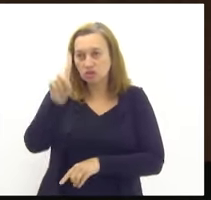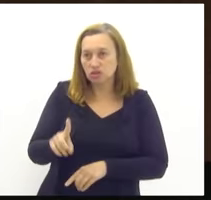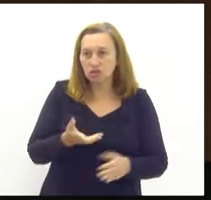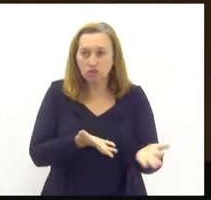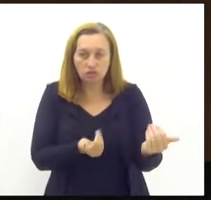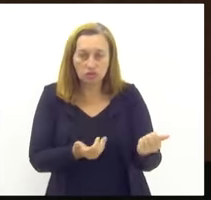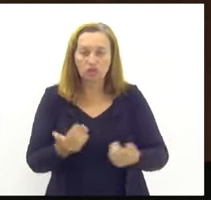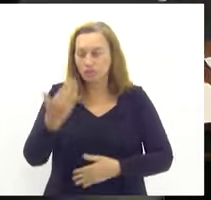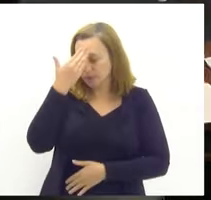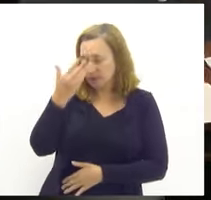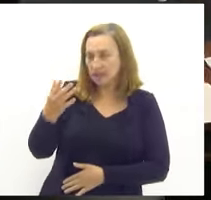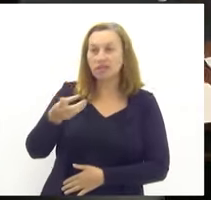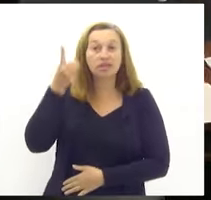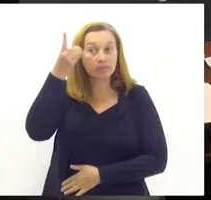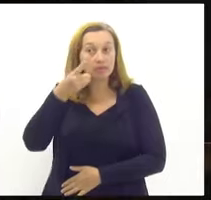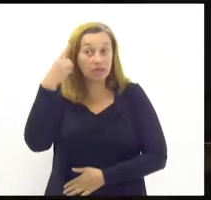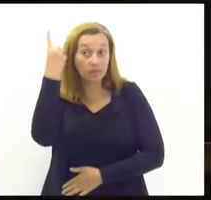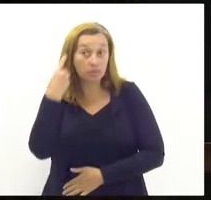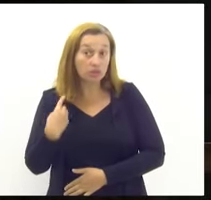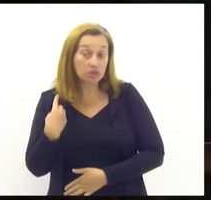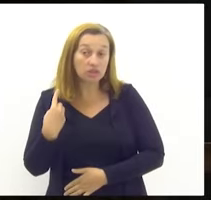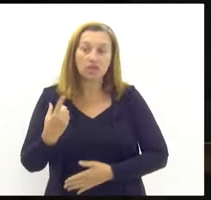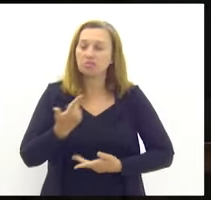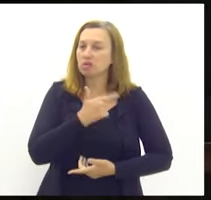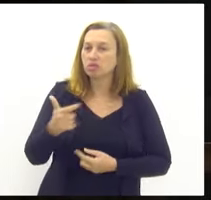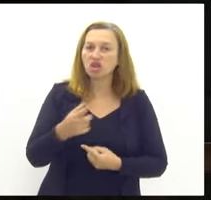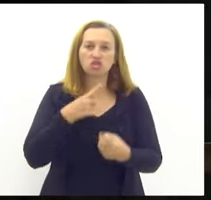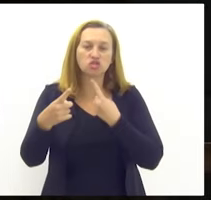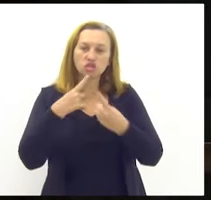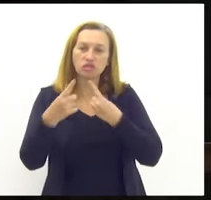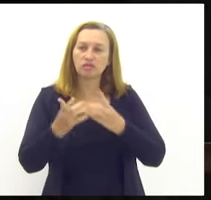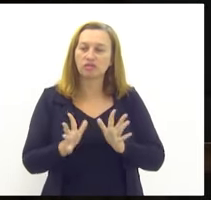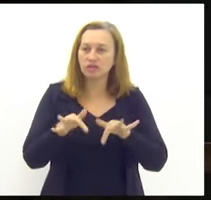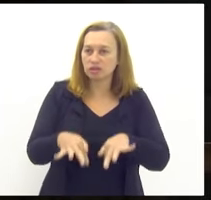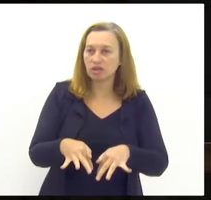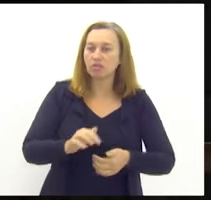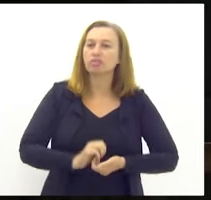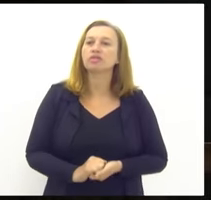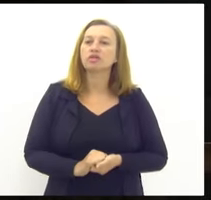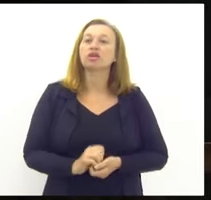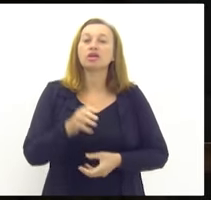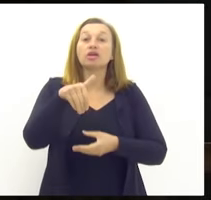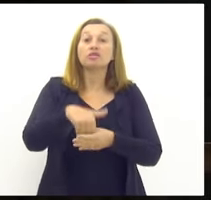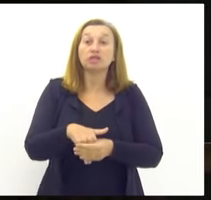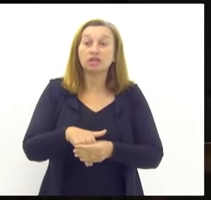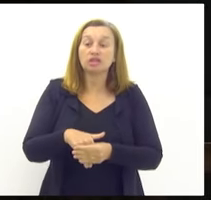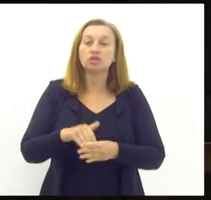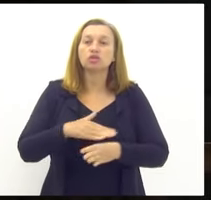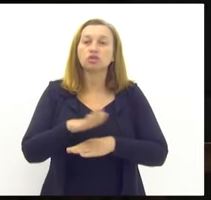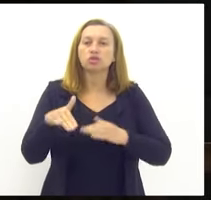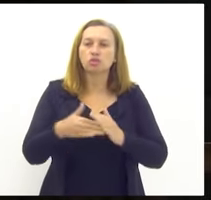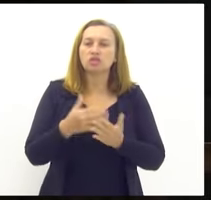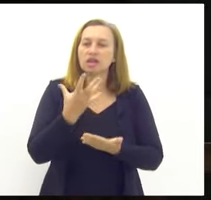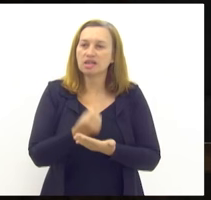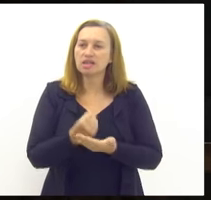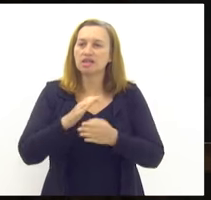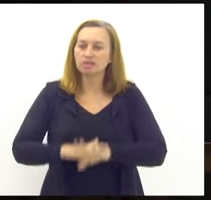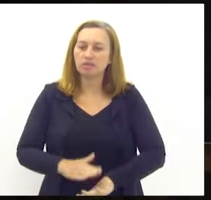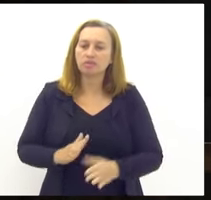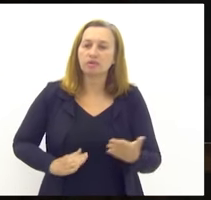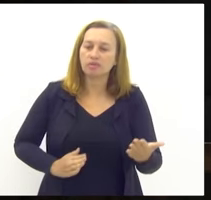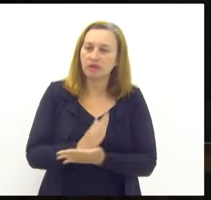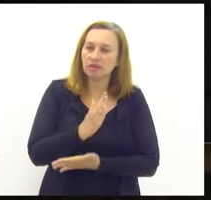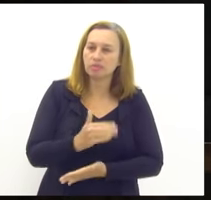Juventude Muito obrigado deputada Dan Monteiro não havendo mais Quem Queira discutir encerrada a discussão votação senhores que a prova permaneça